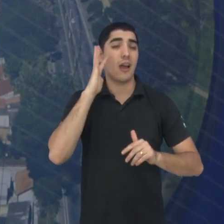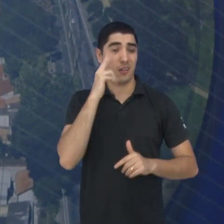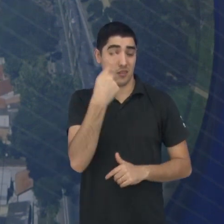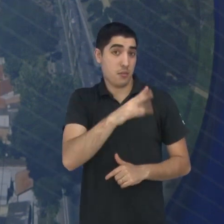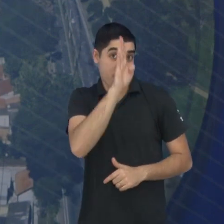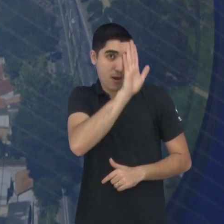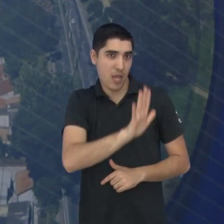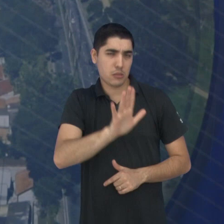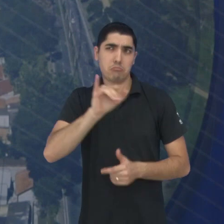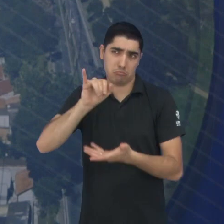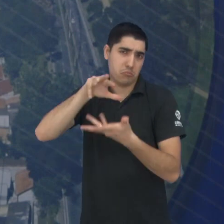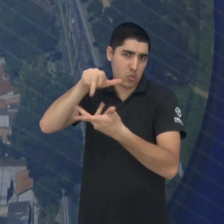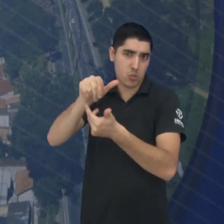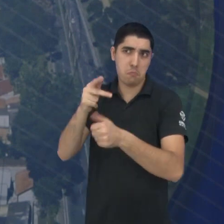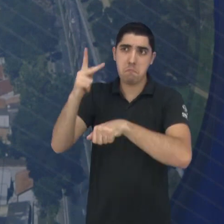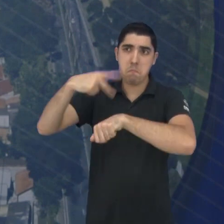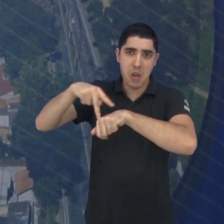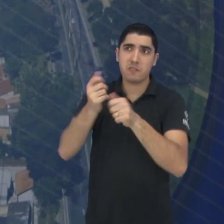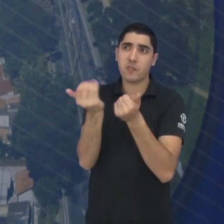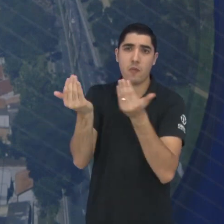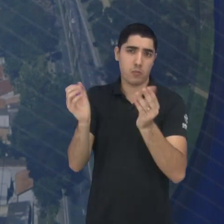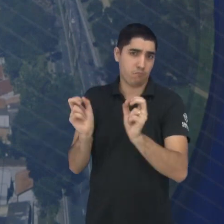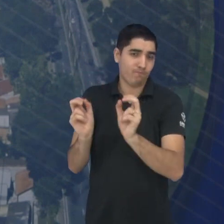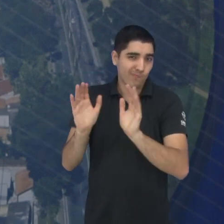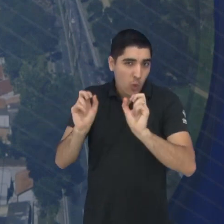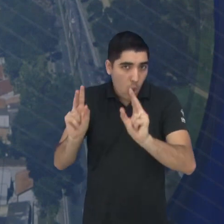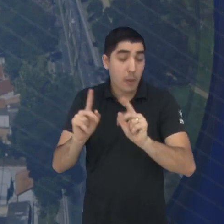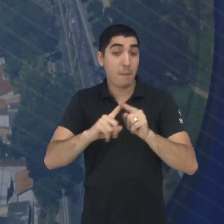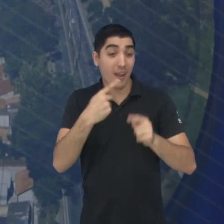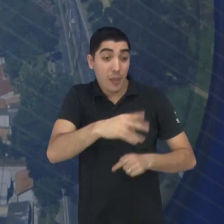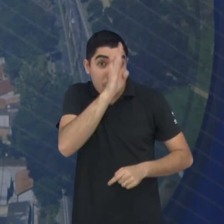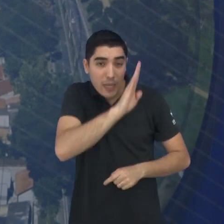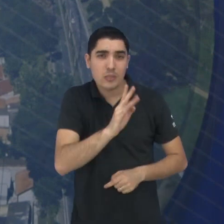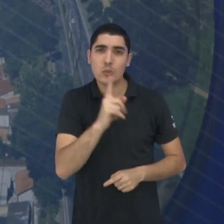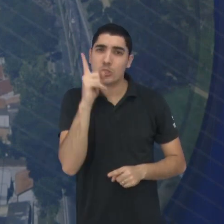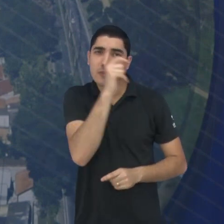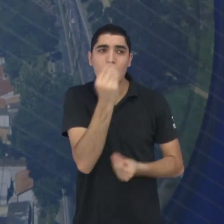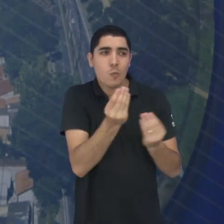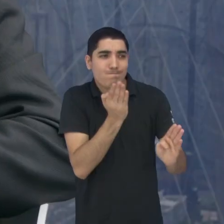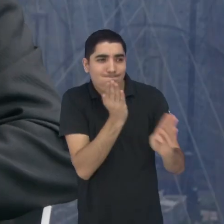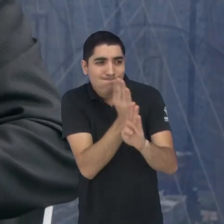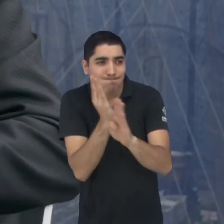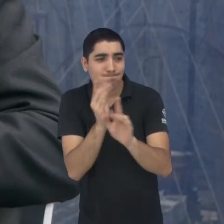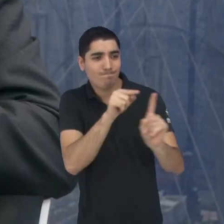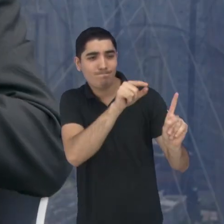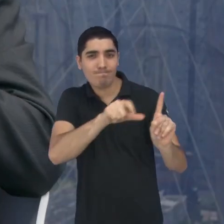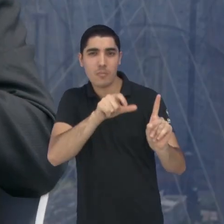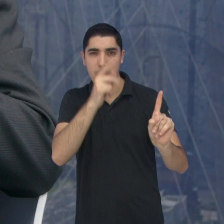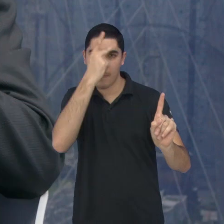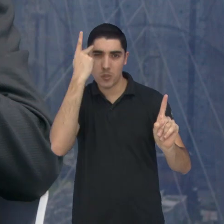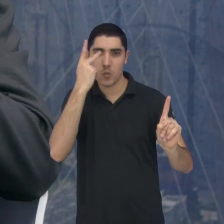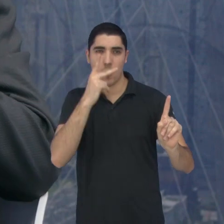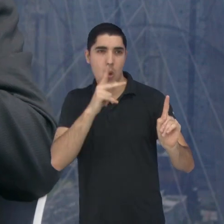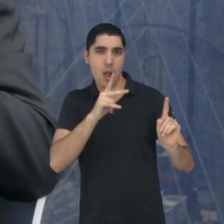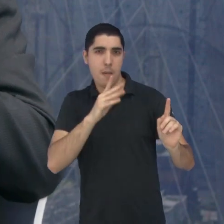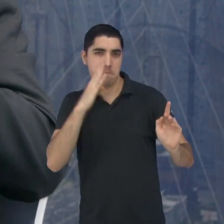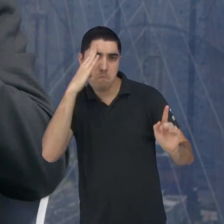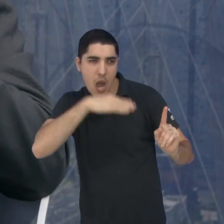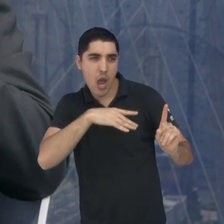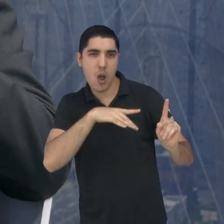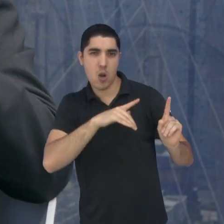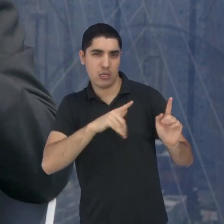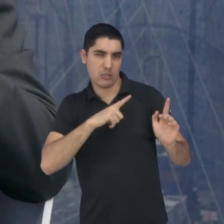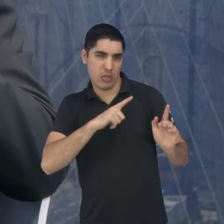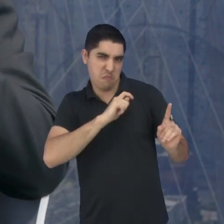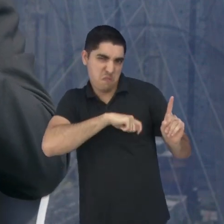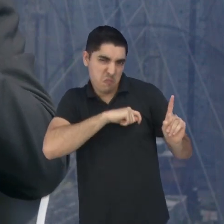é muito difícil. Muitas vezes nem é possível identificar o criminoso, não é mesmo? Exatamente. Isso, e como você disse,